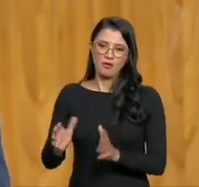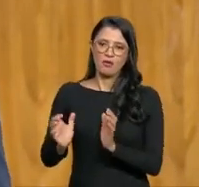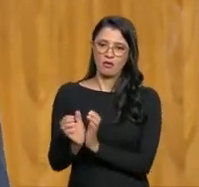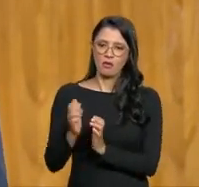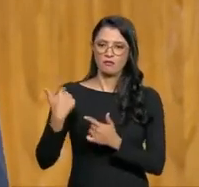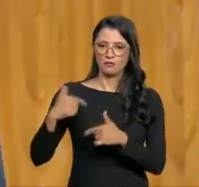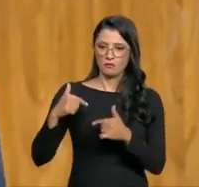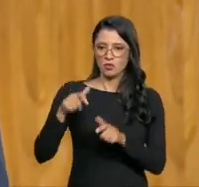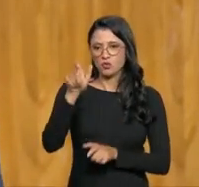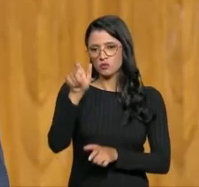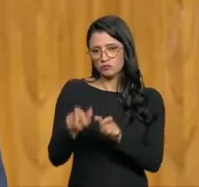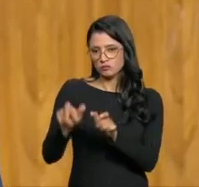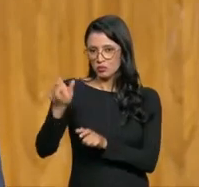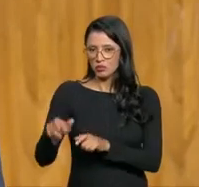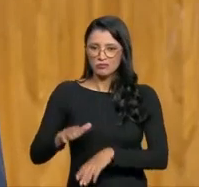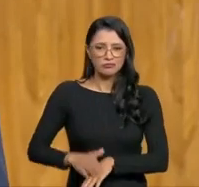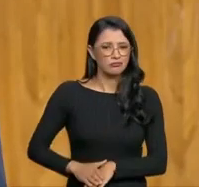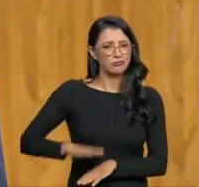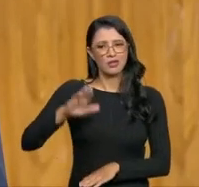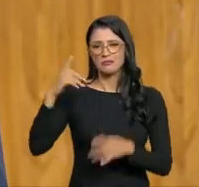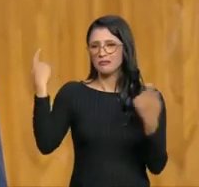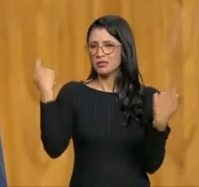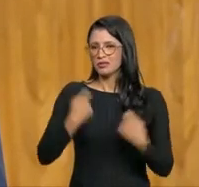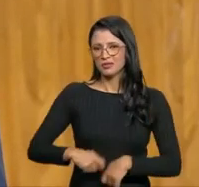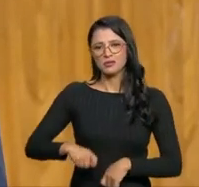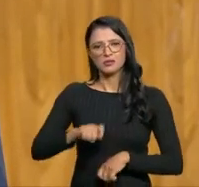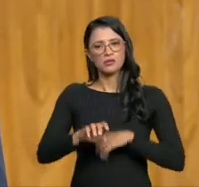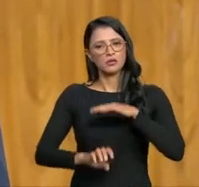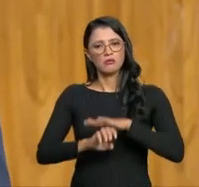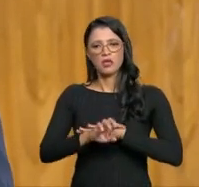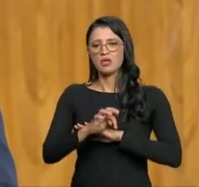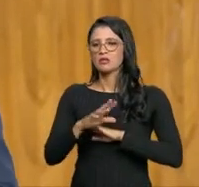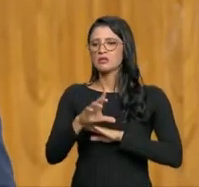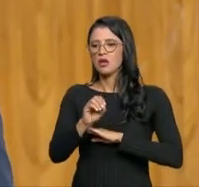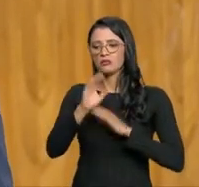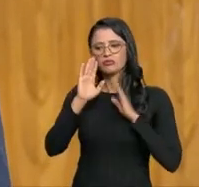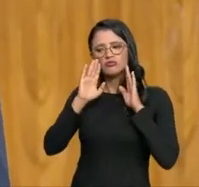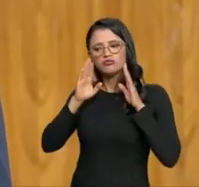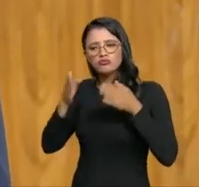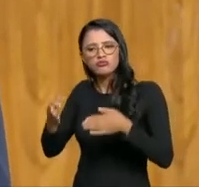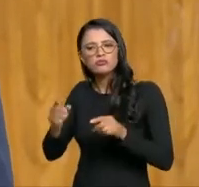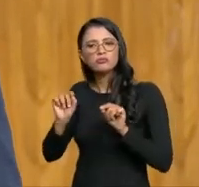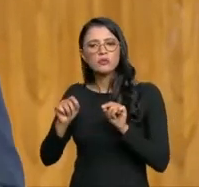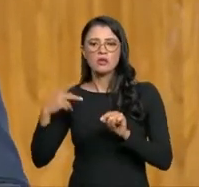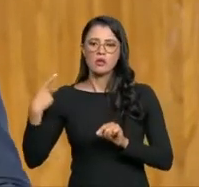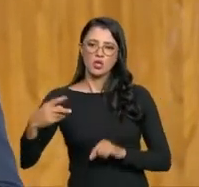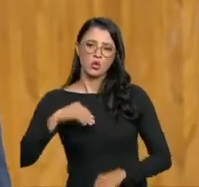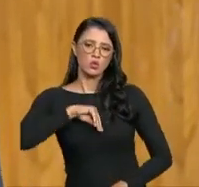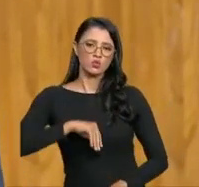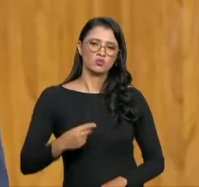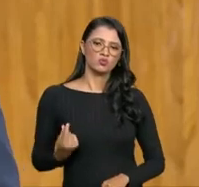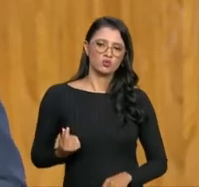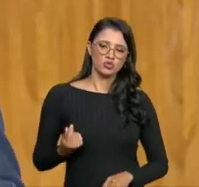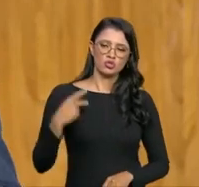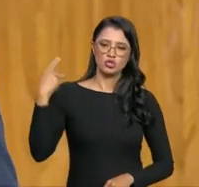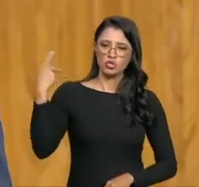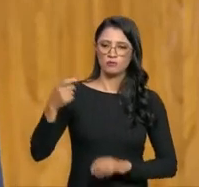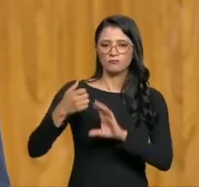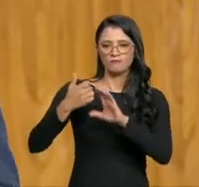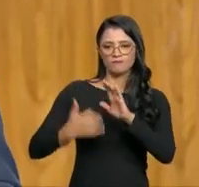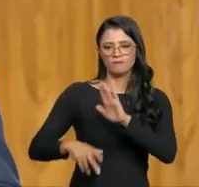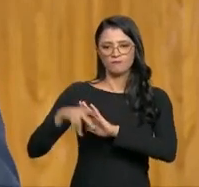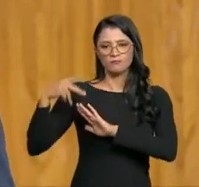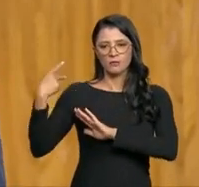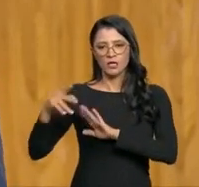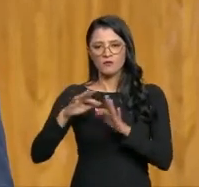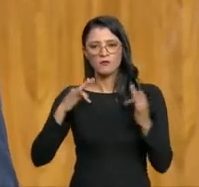são as pessoas que mais precisam da atenção do Estado em função da sua renda, em função das características das